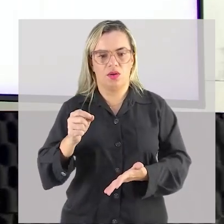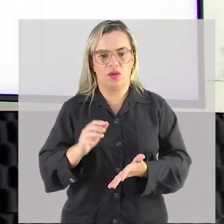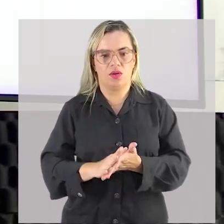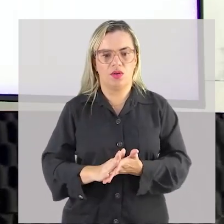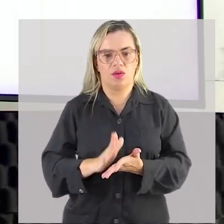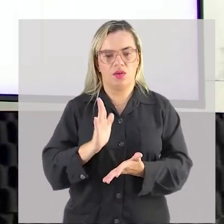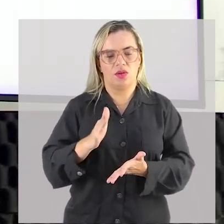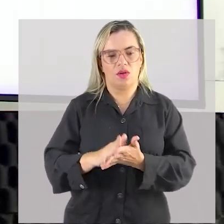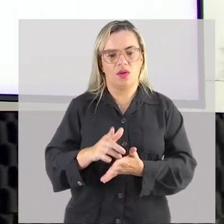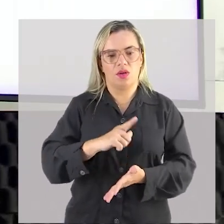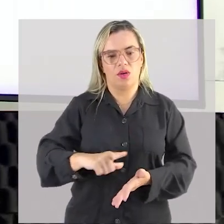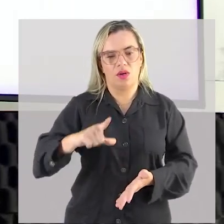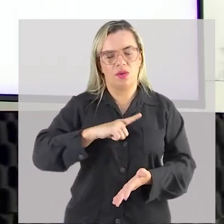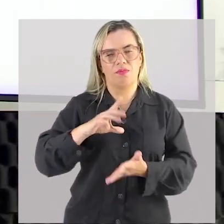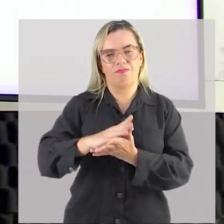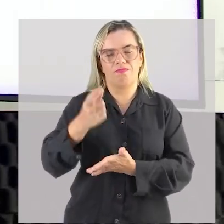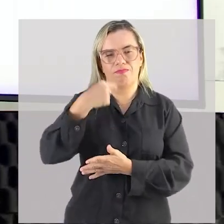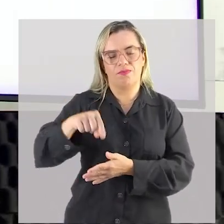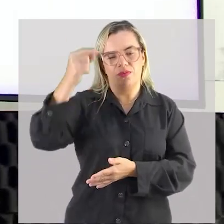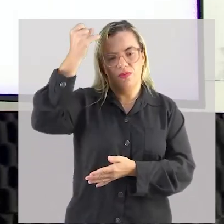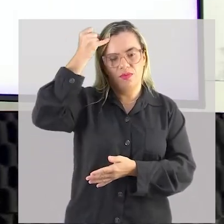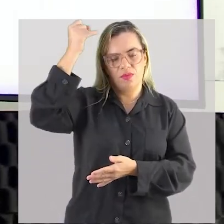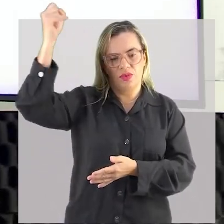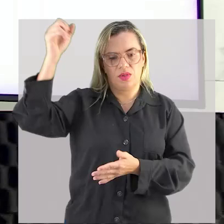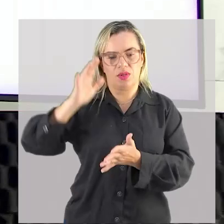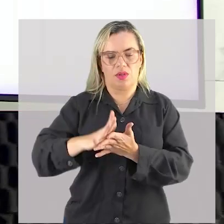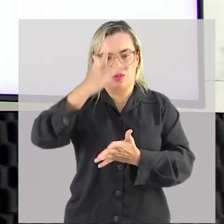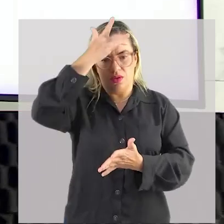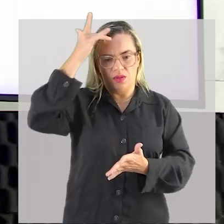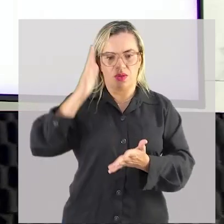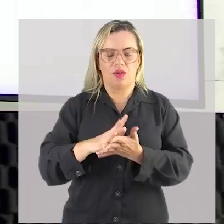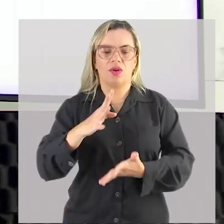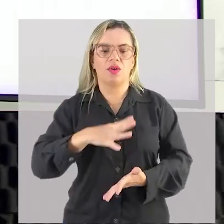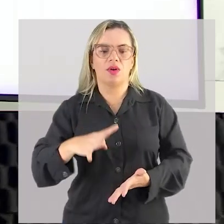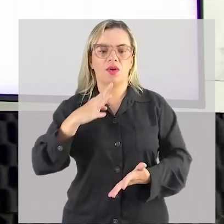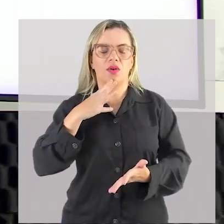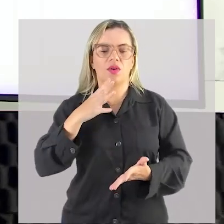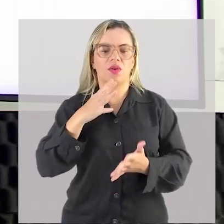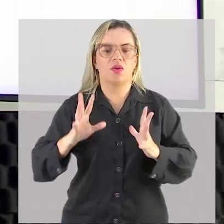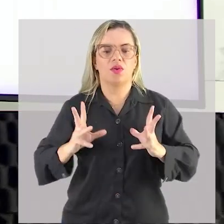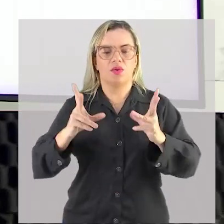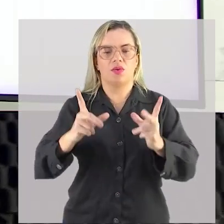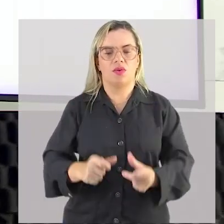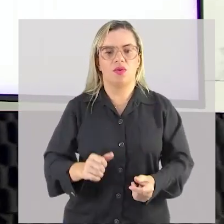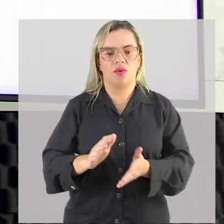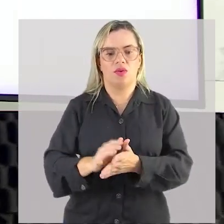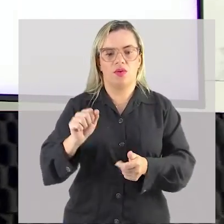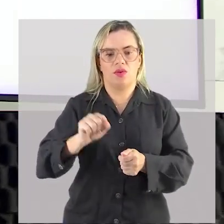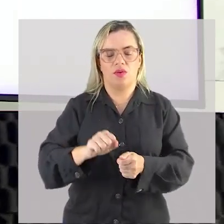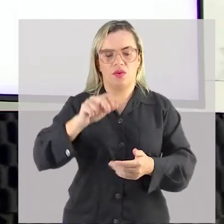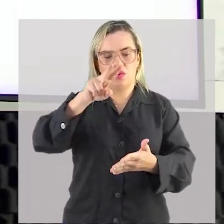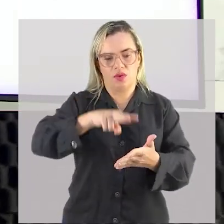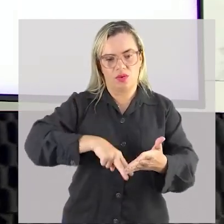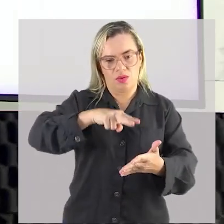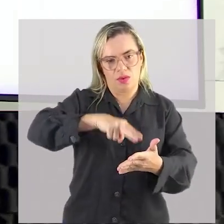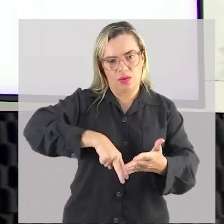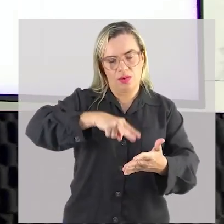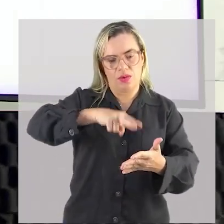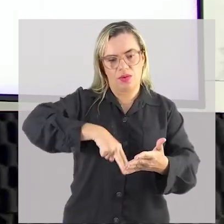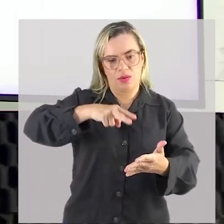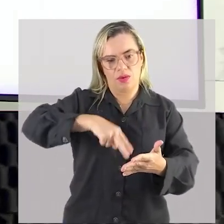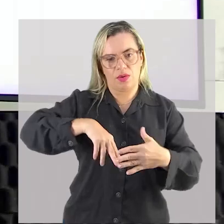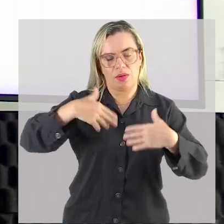eh a banca já tem em mente a ideia de que o candidato conhece a obra toda já fez a leitura embora a gente